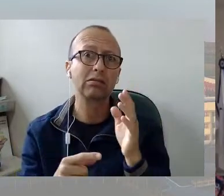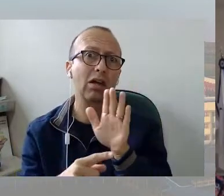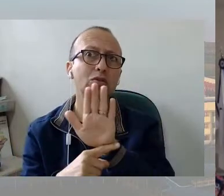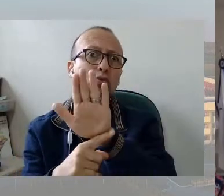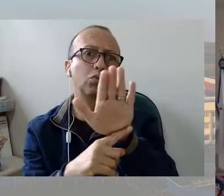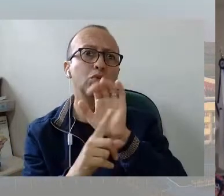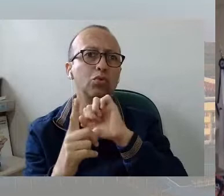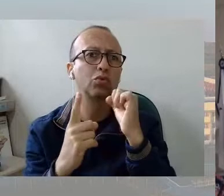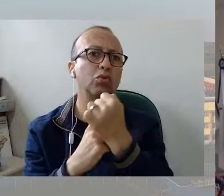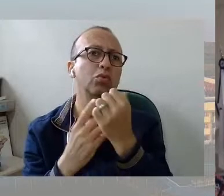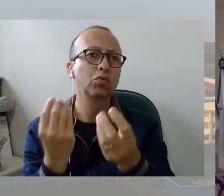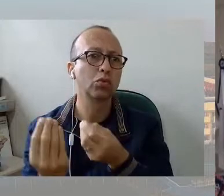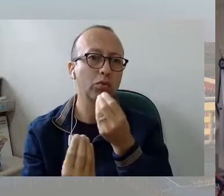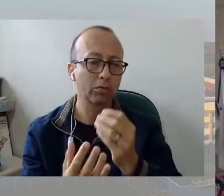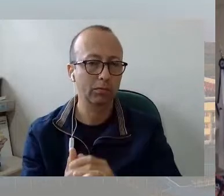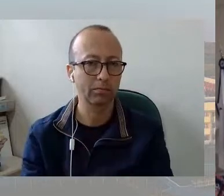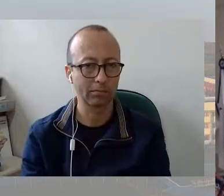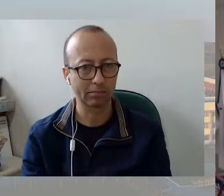as minhas contribuições.